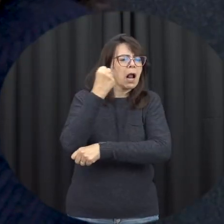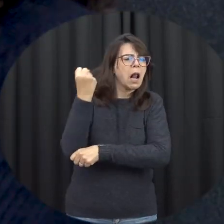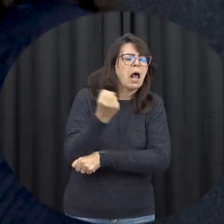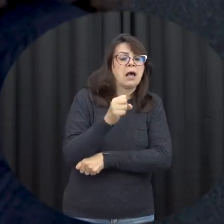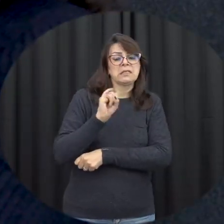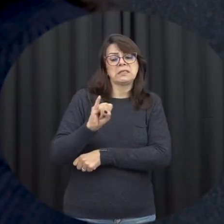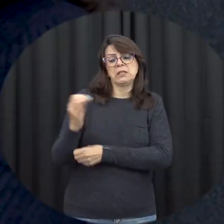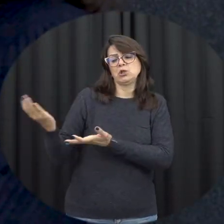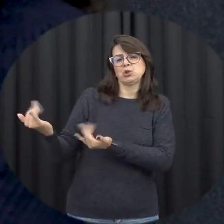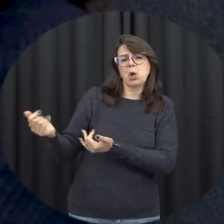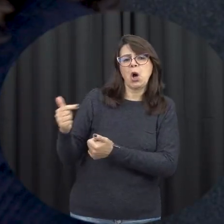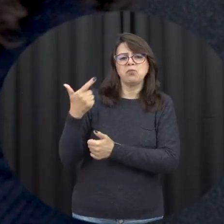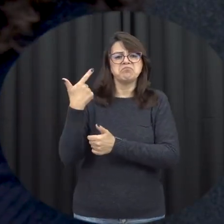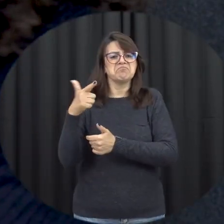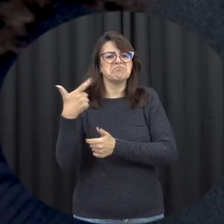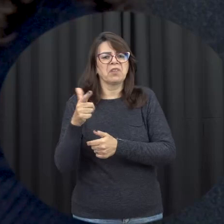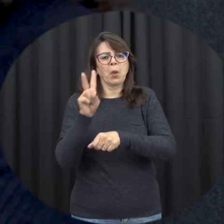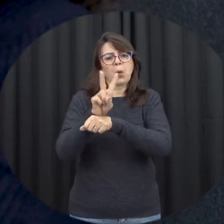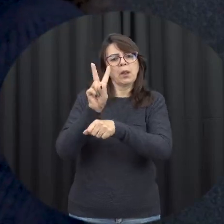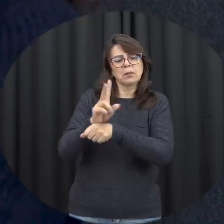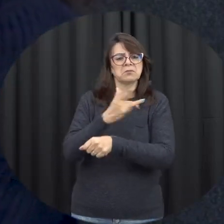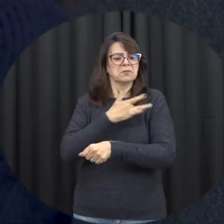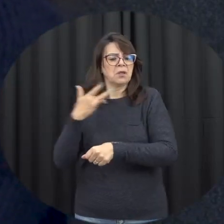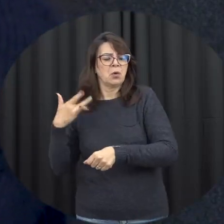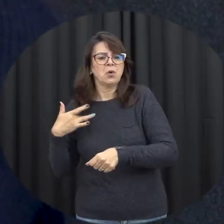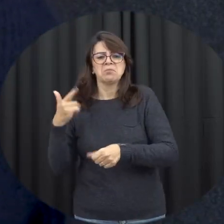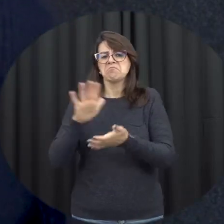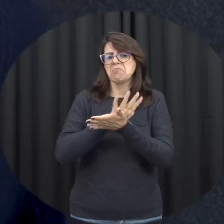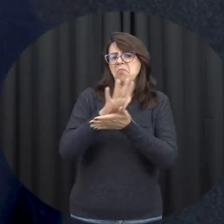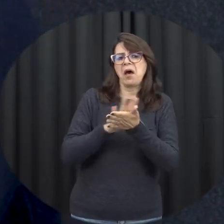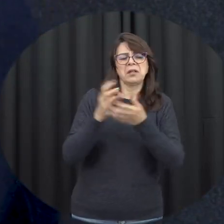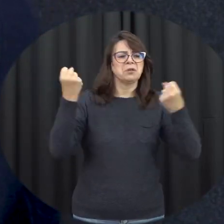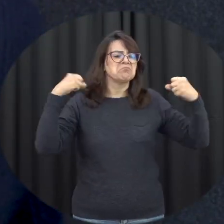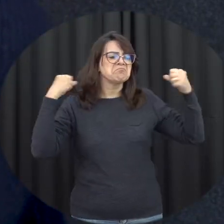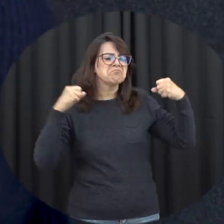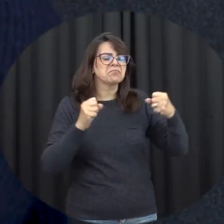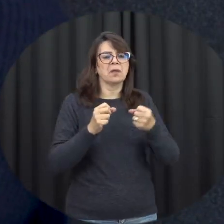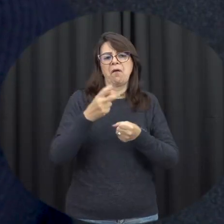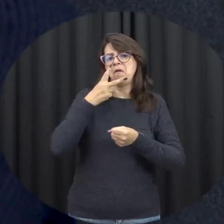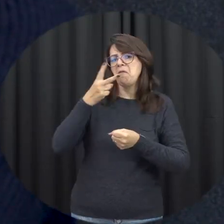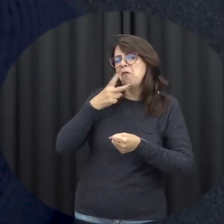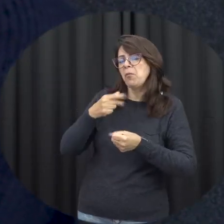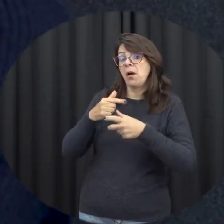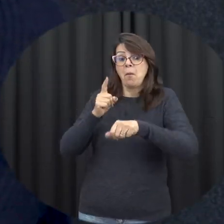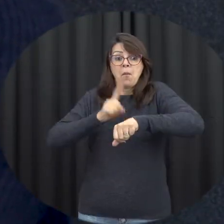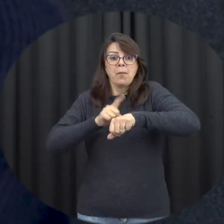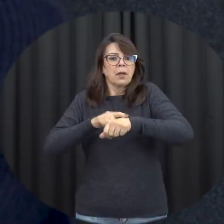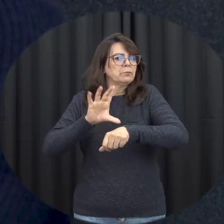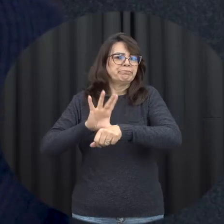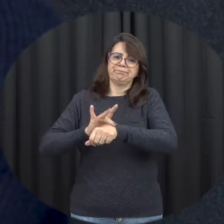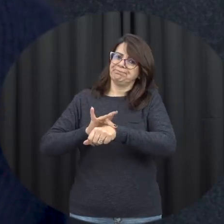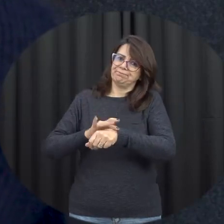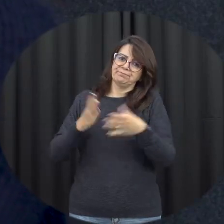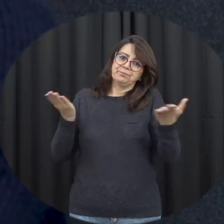desde muito jovem, bebeu, não faz exercício físico, alimentação não saudável, você vai chegar um momento que vai ficar doente